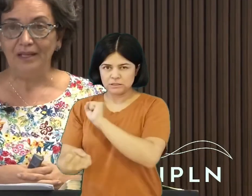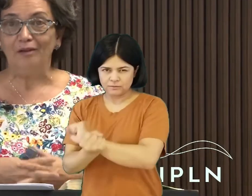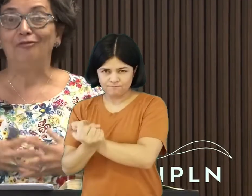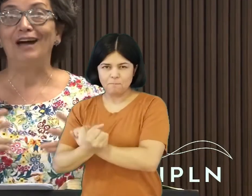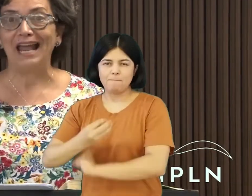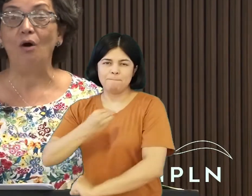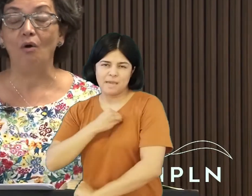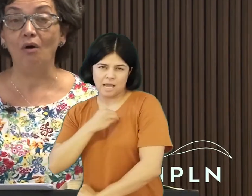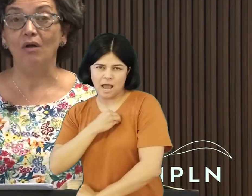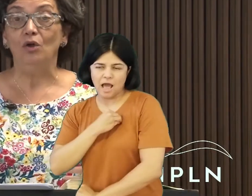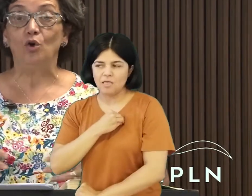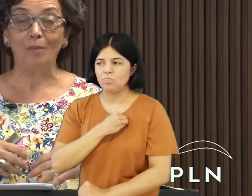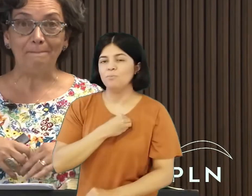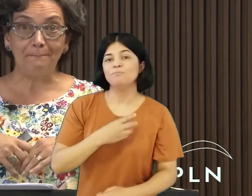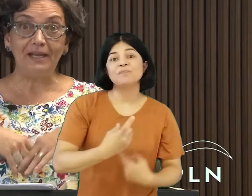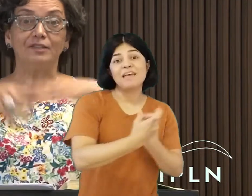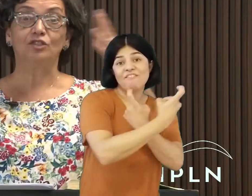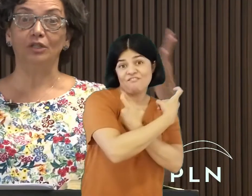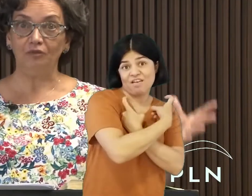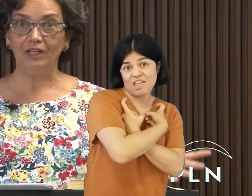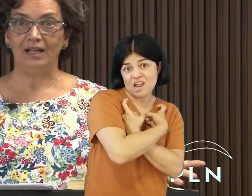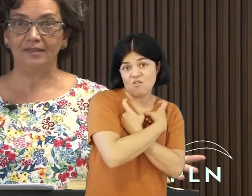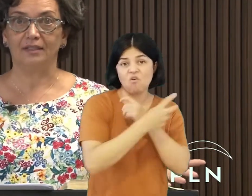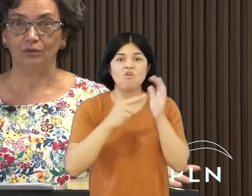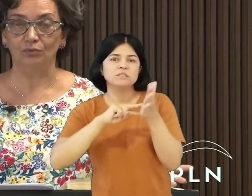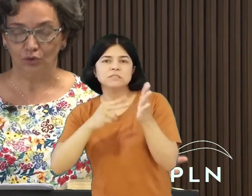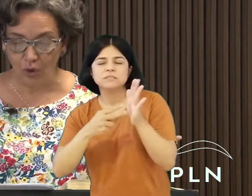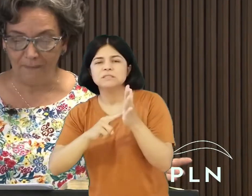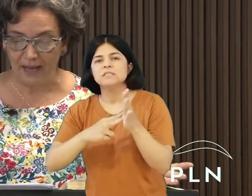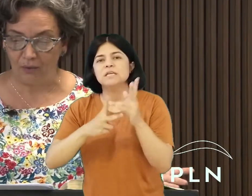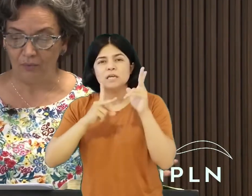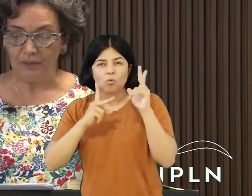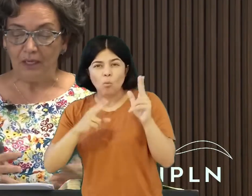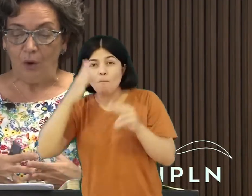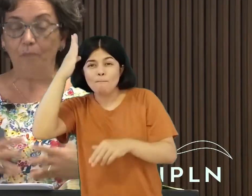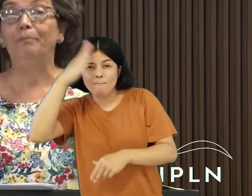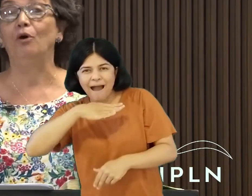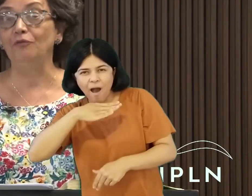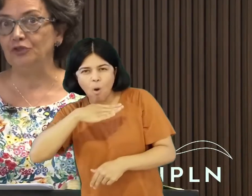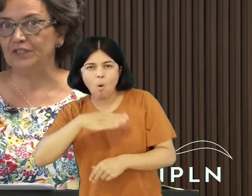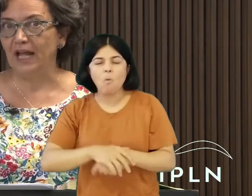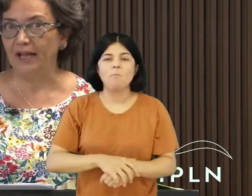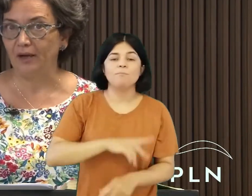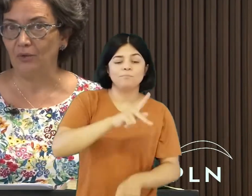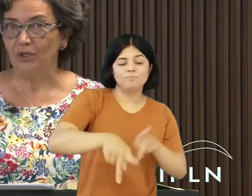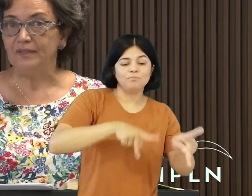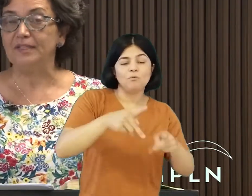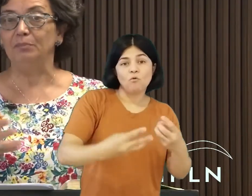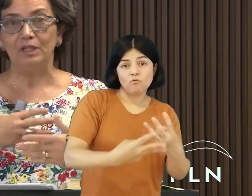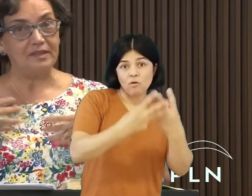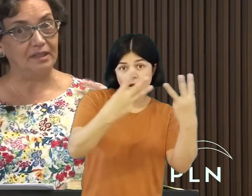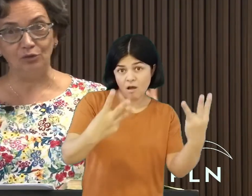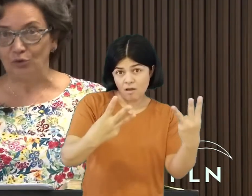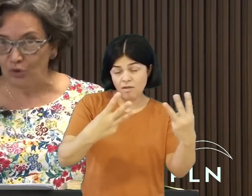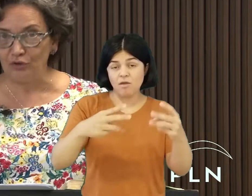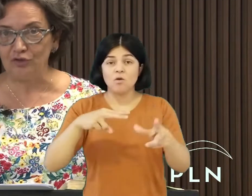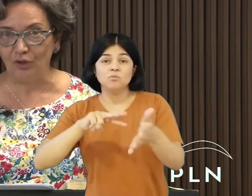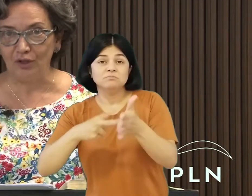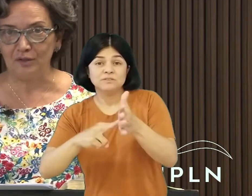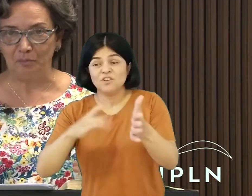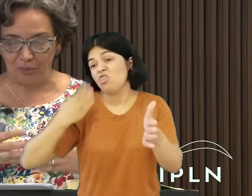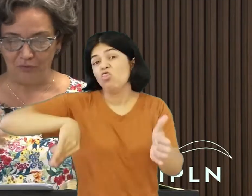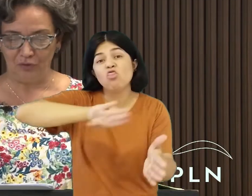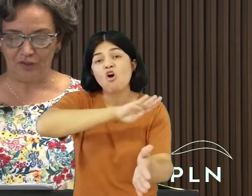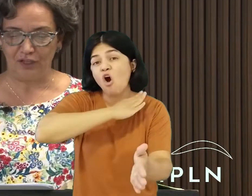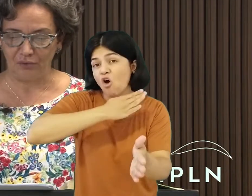pecado, Faraó como a personificação do mal, o povo de Israel simbolizando todos